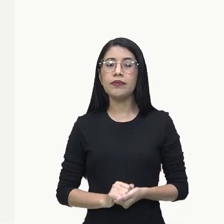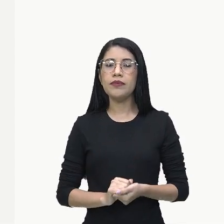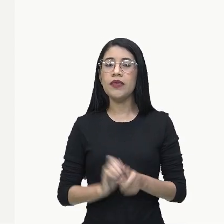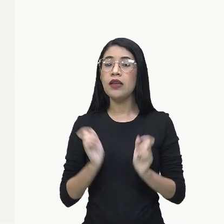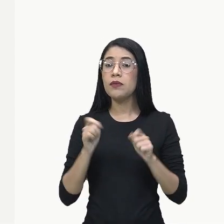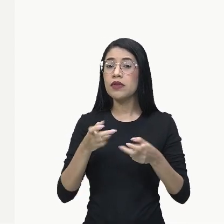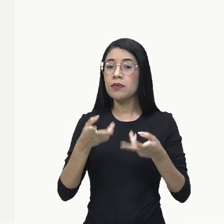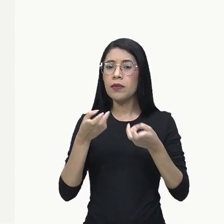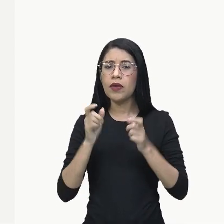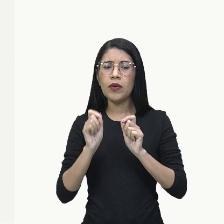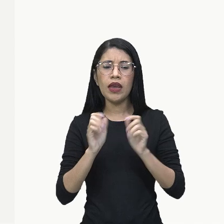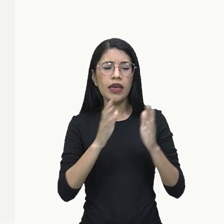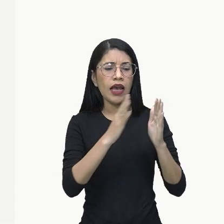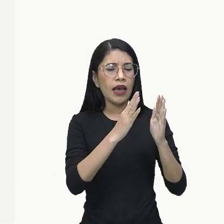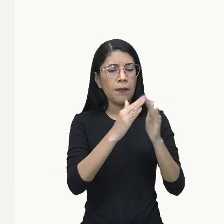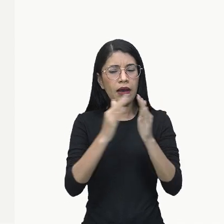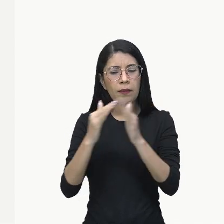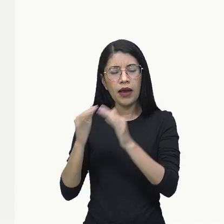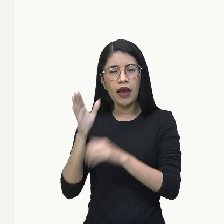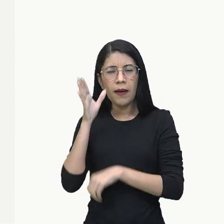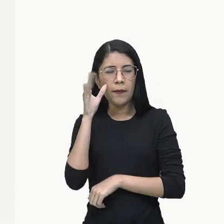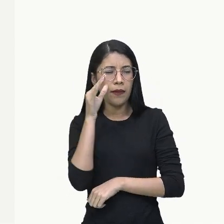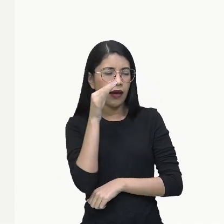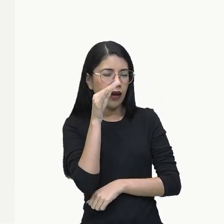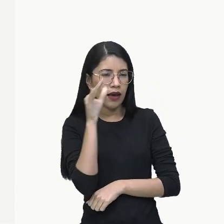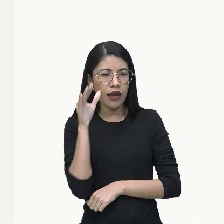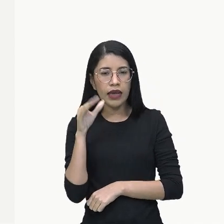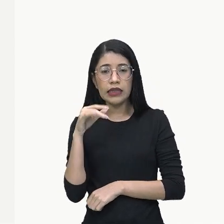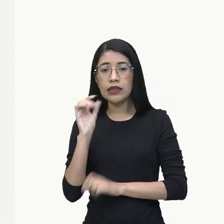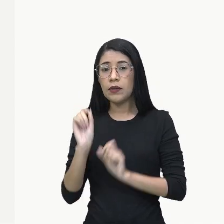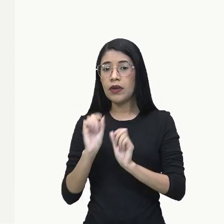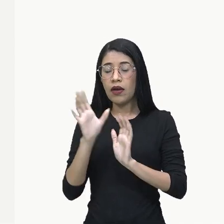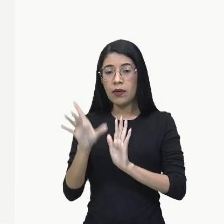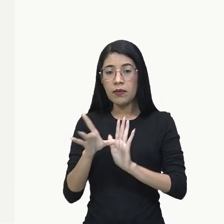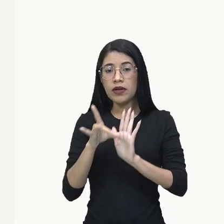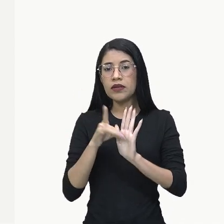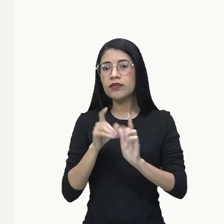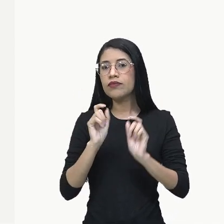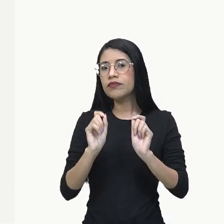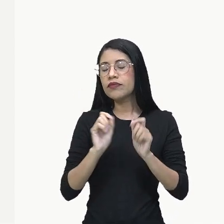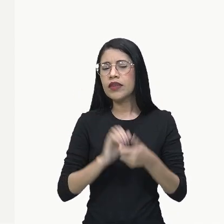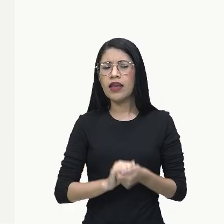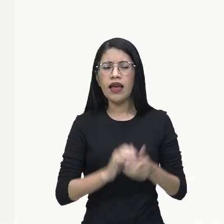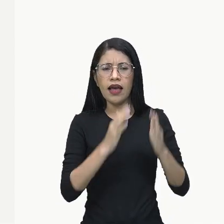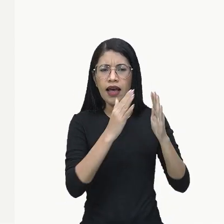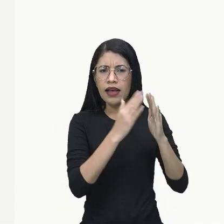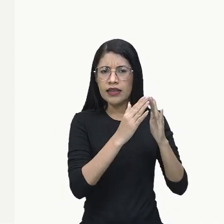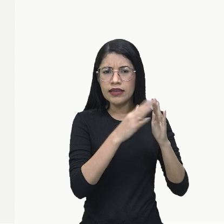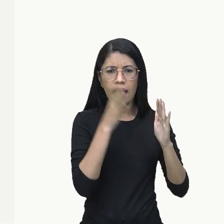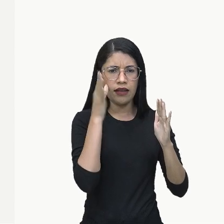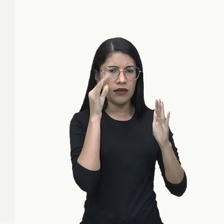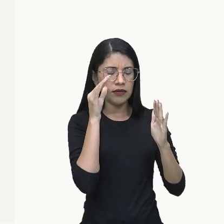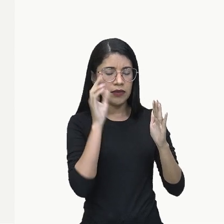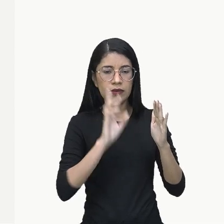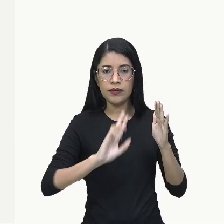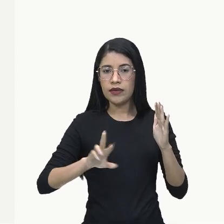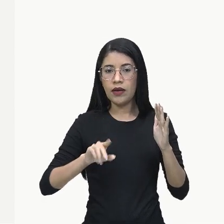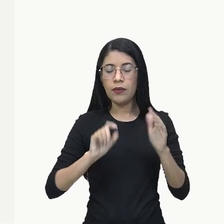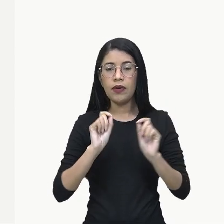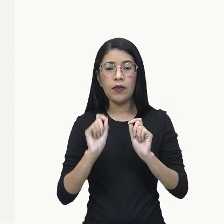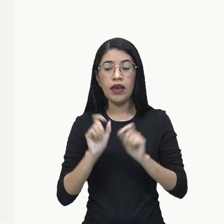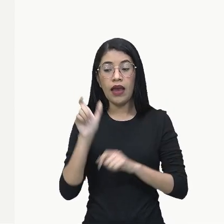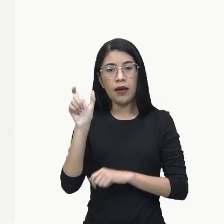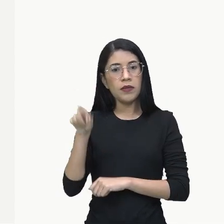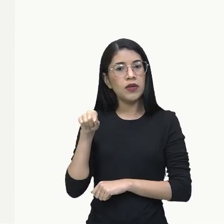as casas espiam os homens, essa personificação aqui. Ora, será que são as casas? Não seria ele mesmo